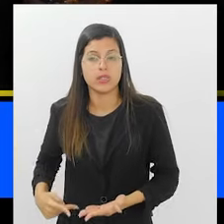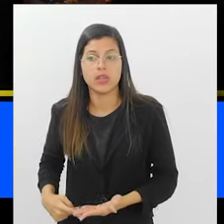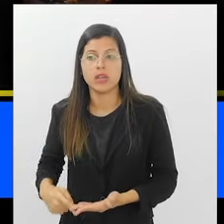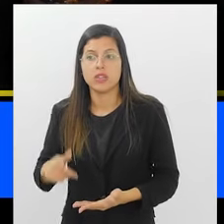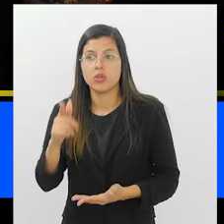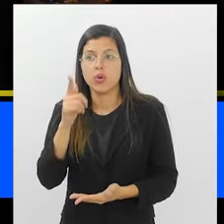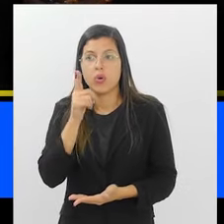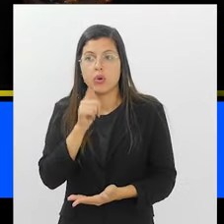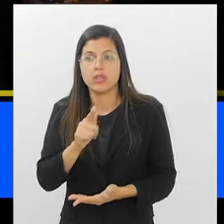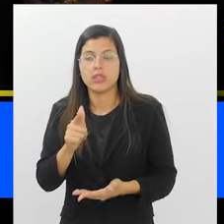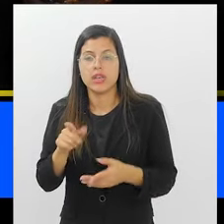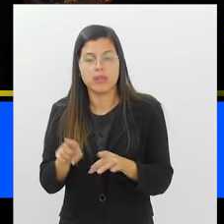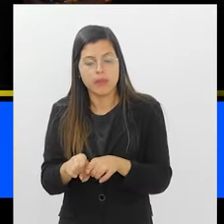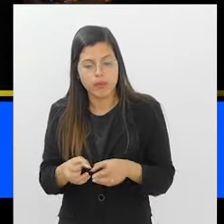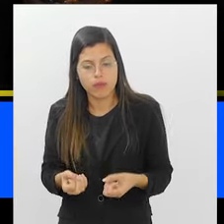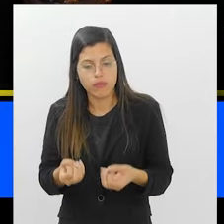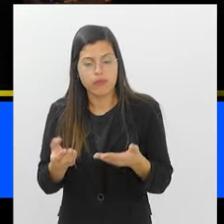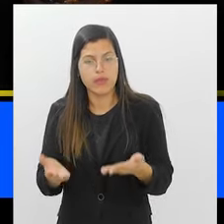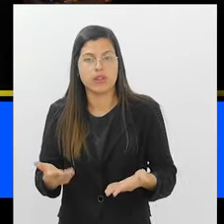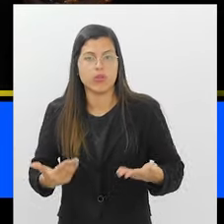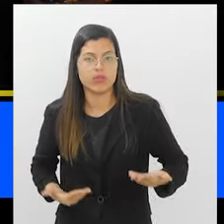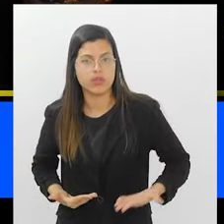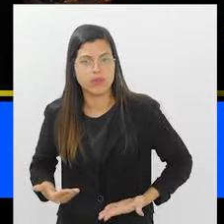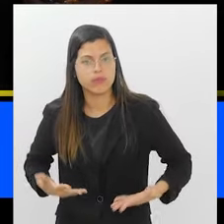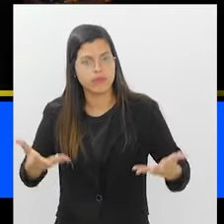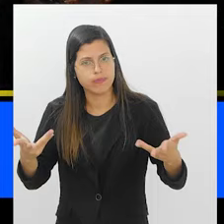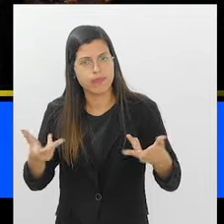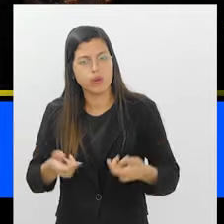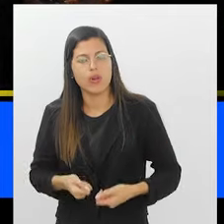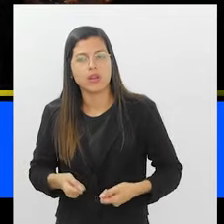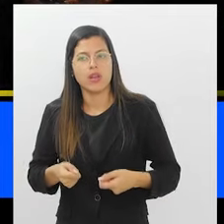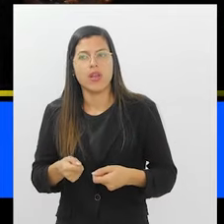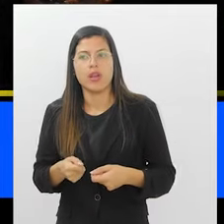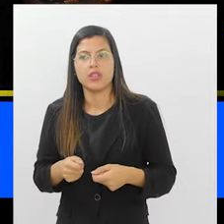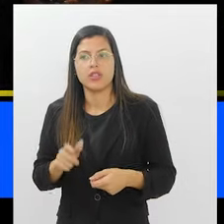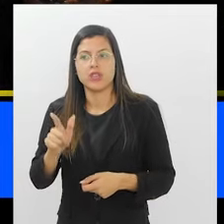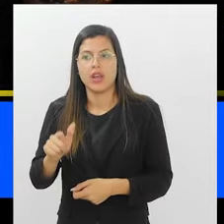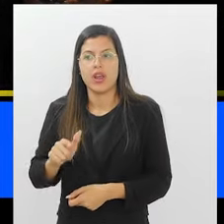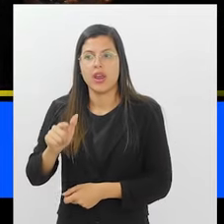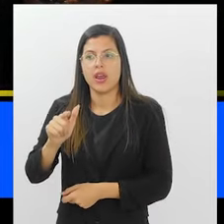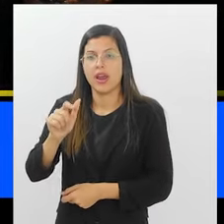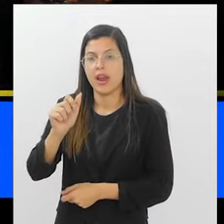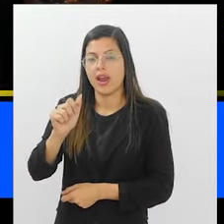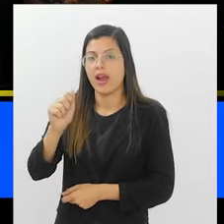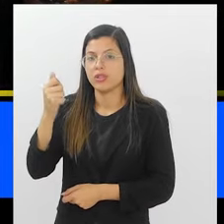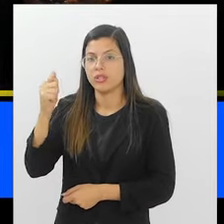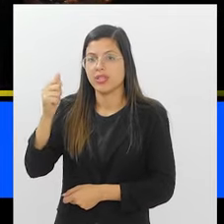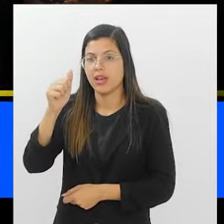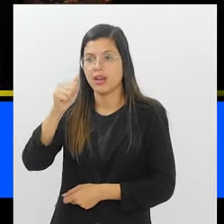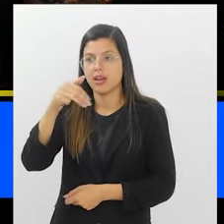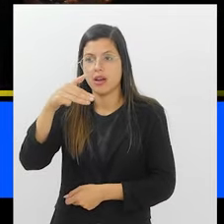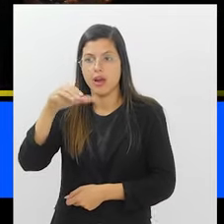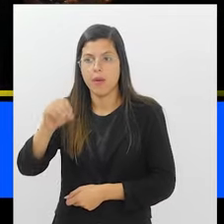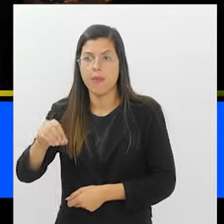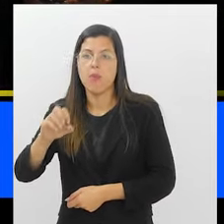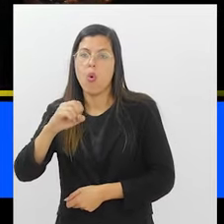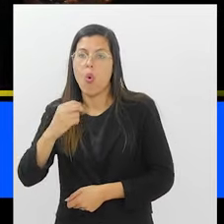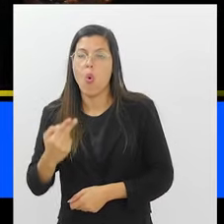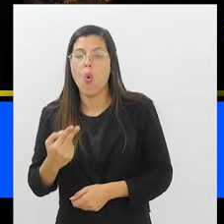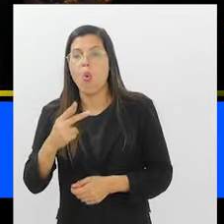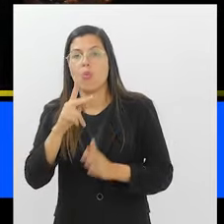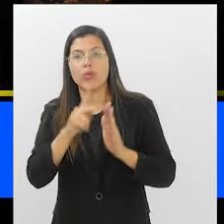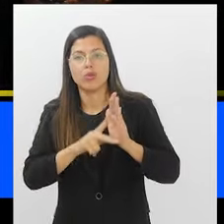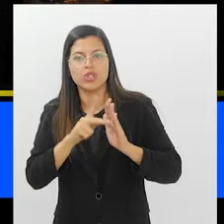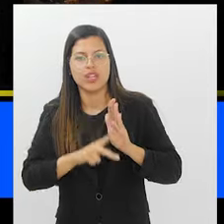onde consegue também ofertar um serviço de qualidade a uma comunidade tão vulnerável. É a Associação Amo ou Projeto Mãos à